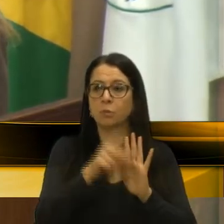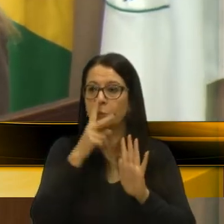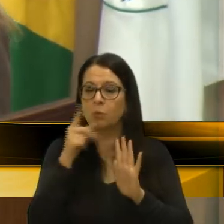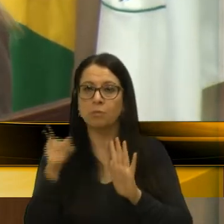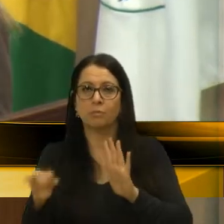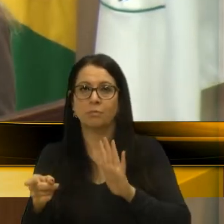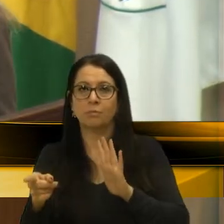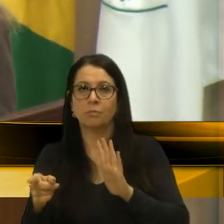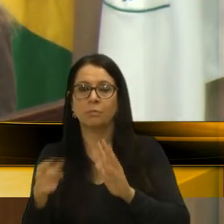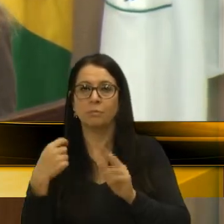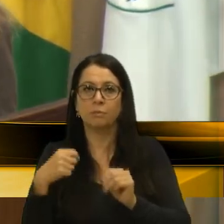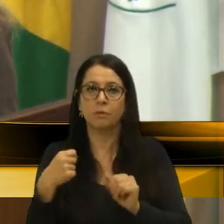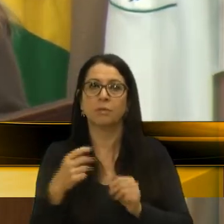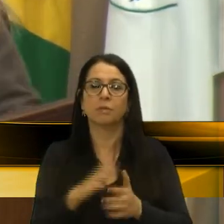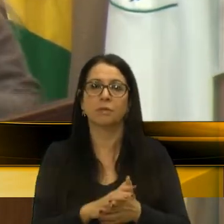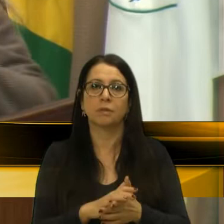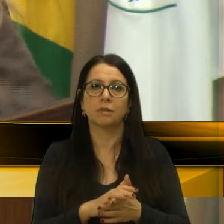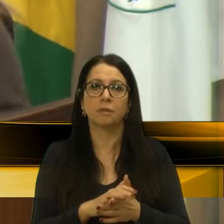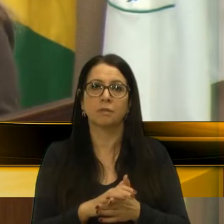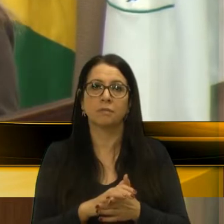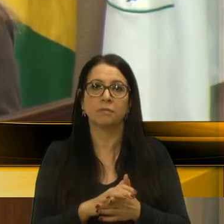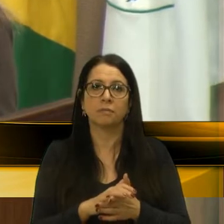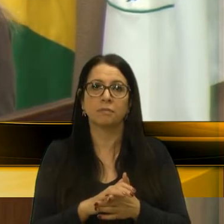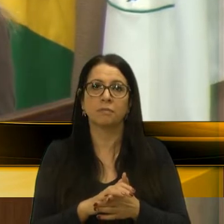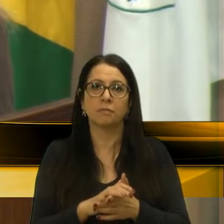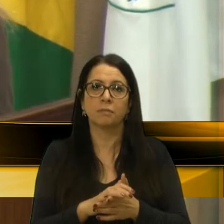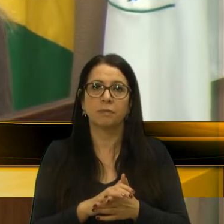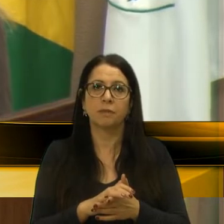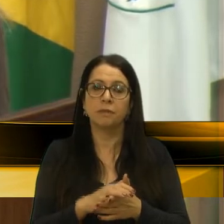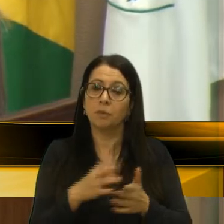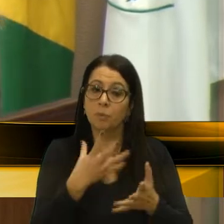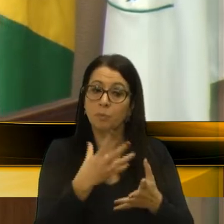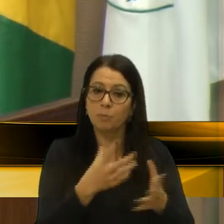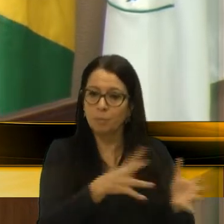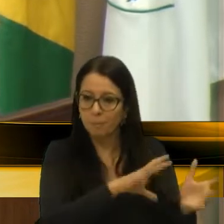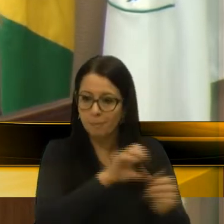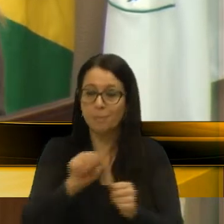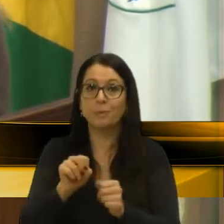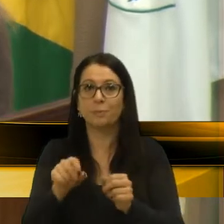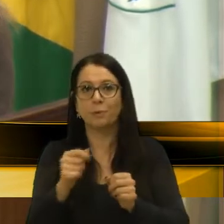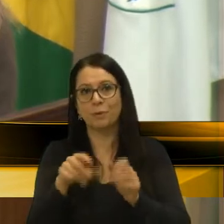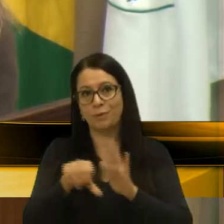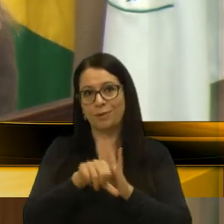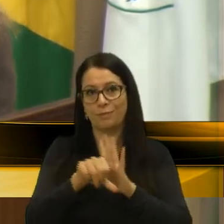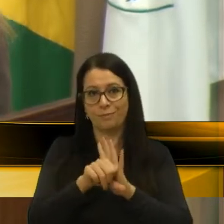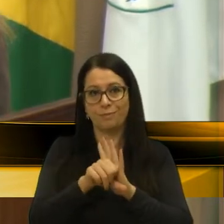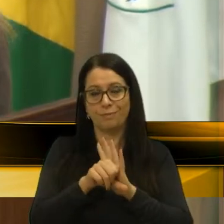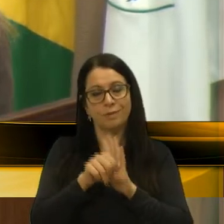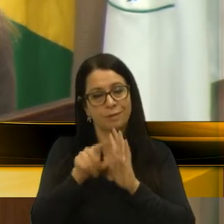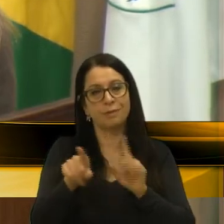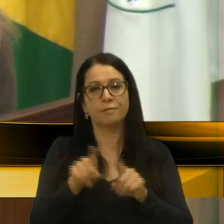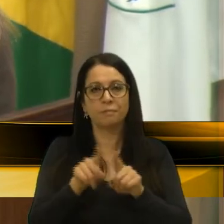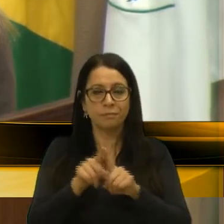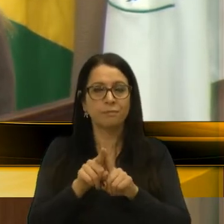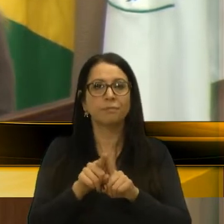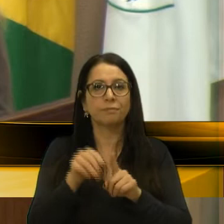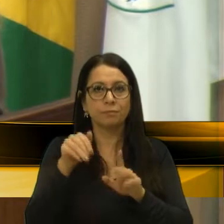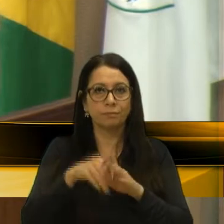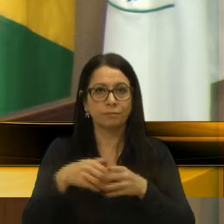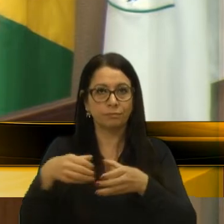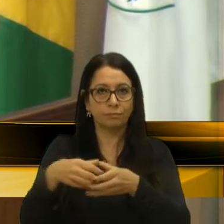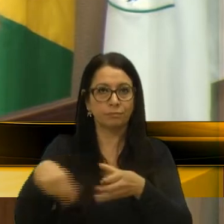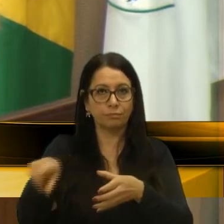eles, mas são cooptados pelo crime. Então, isso também está no